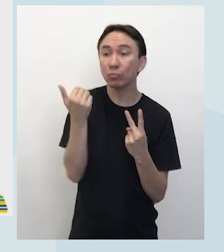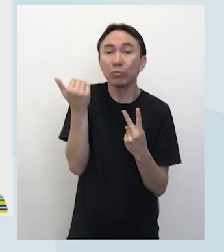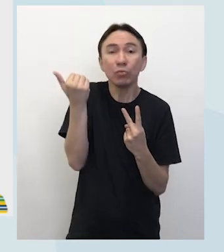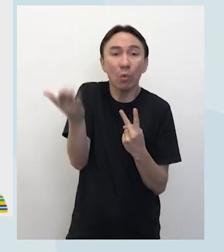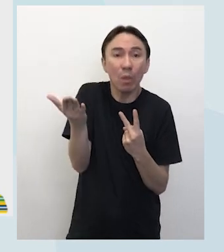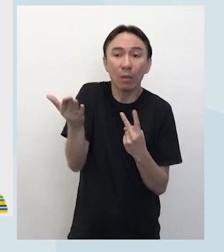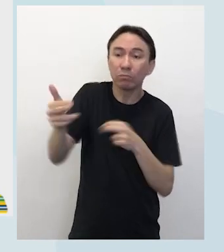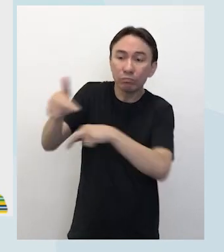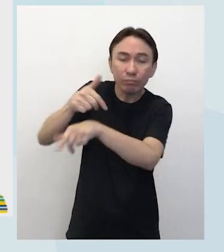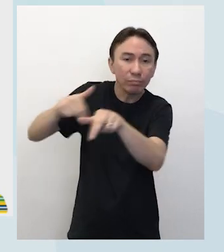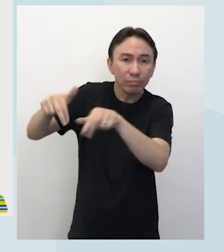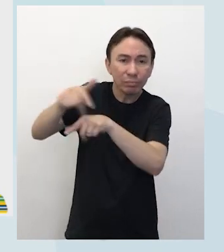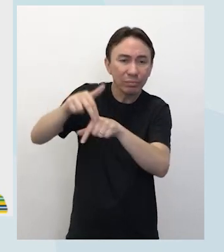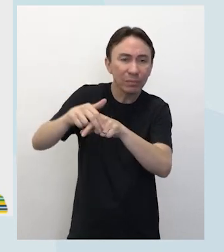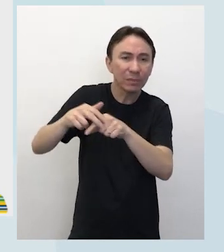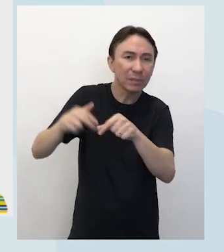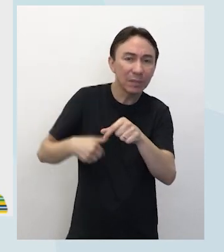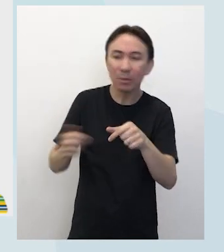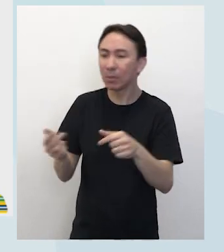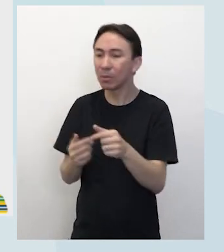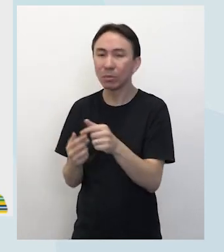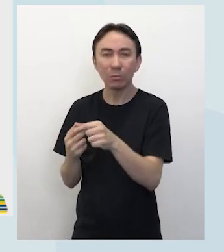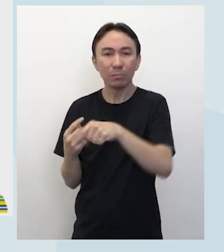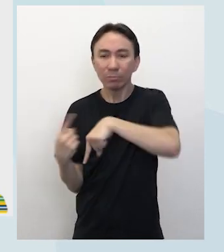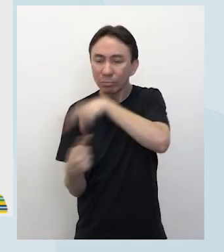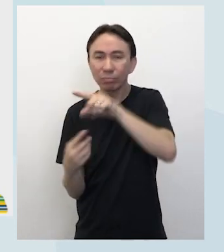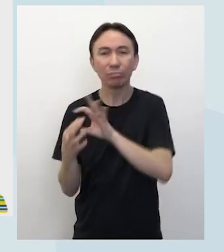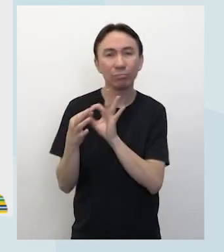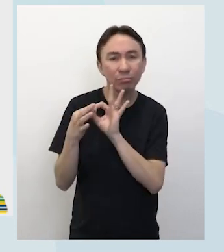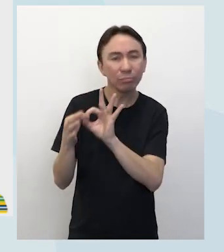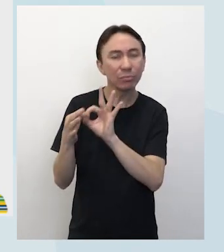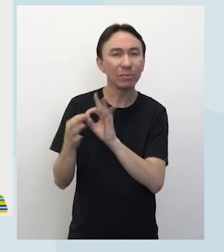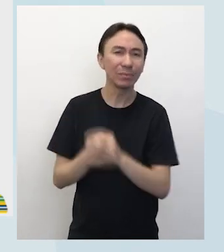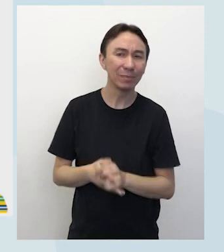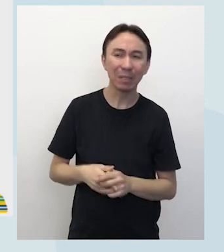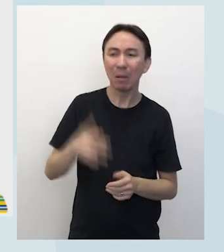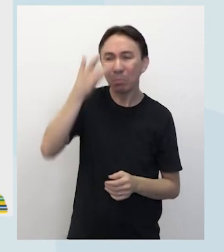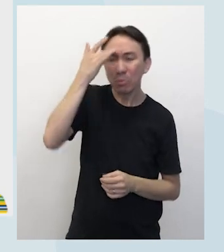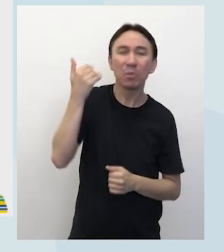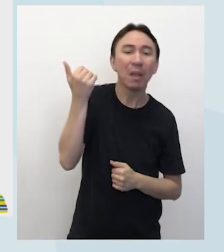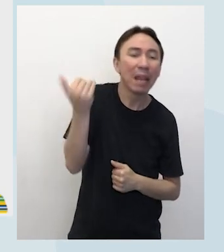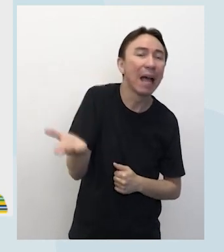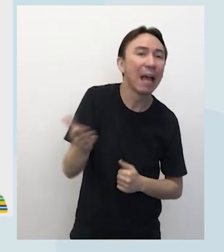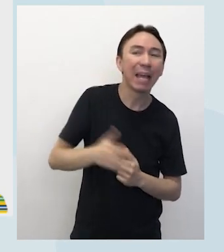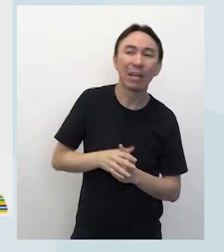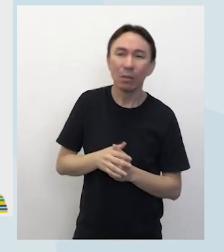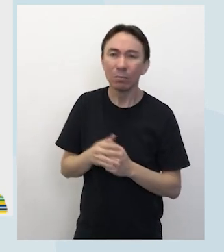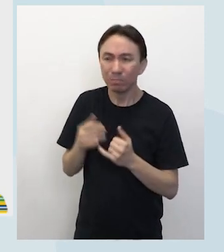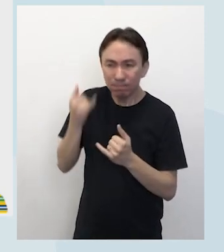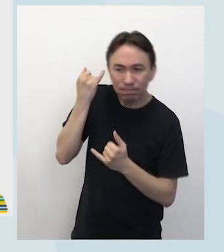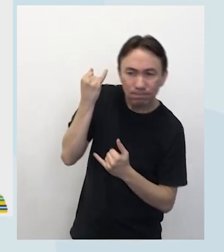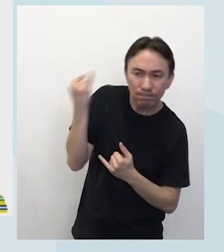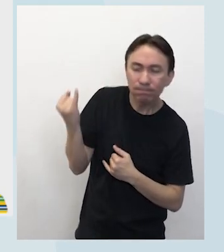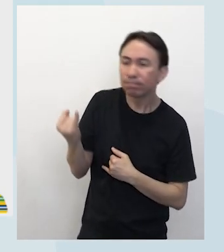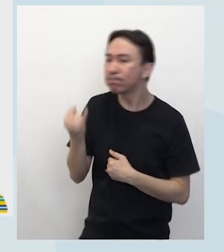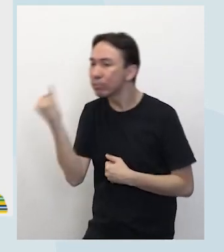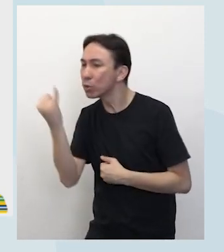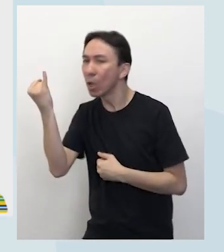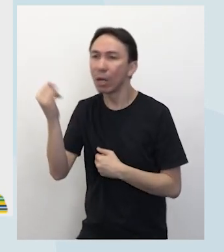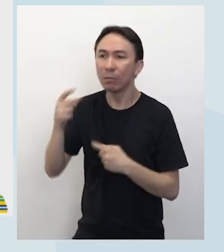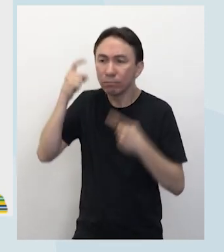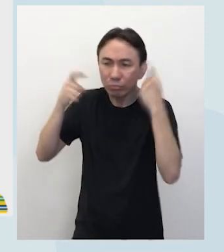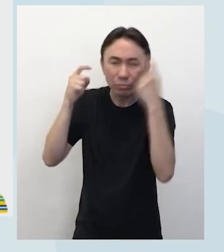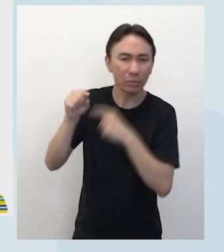com os outros? Será que eu consigo responder, atender, né? Pensar em como é que eu